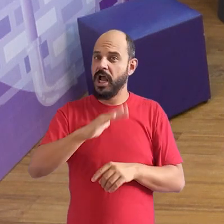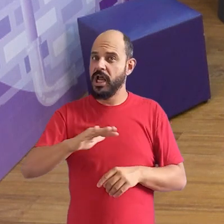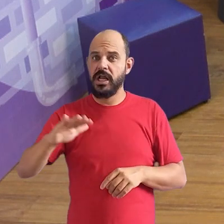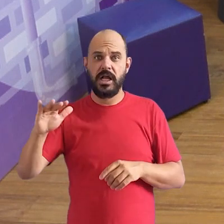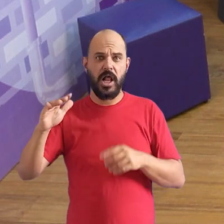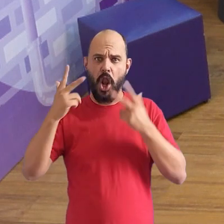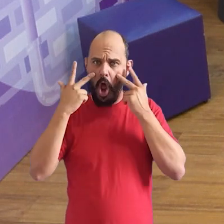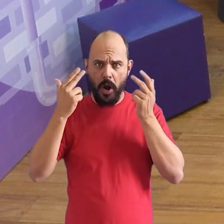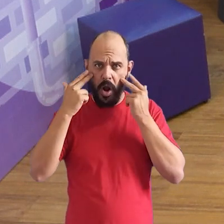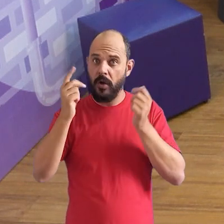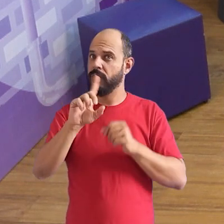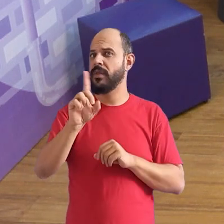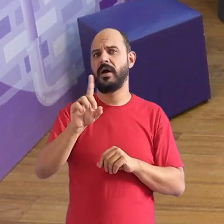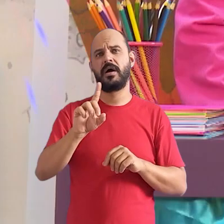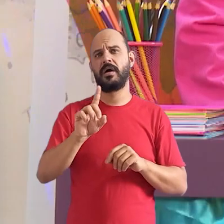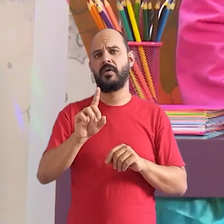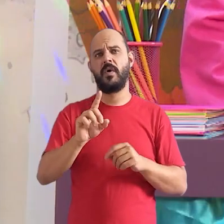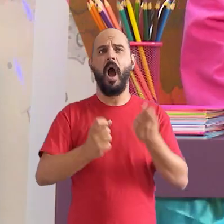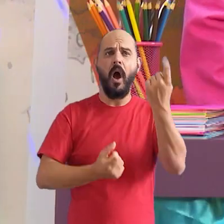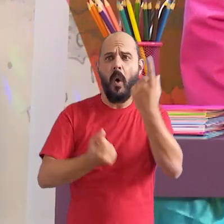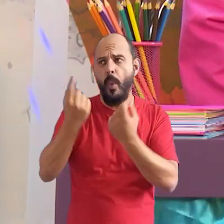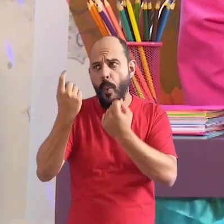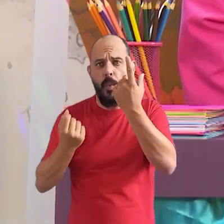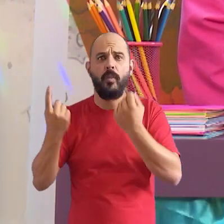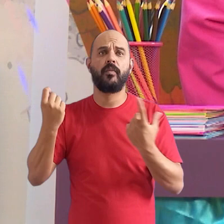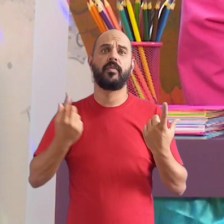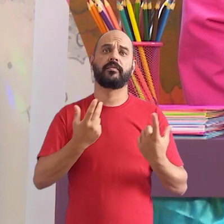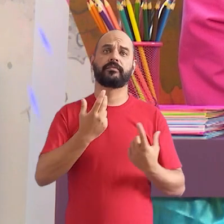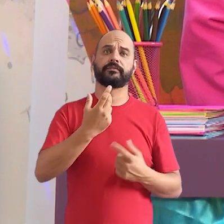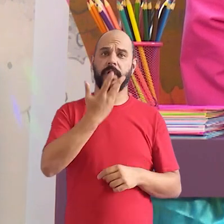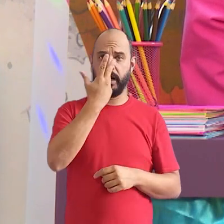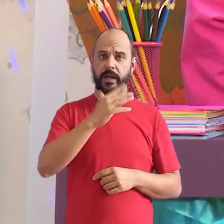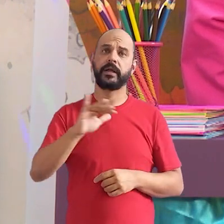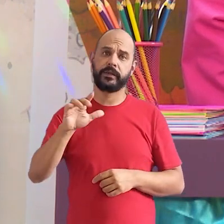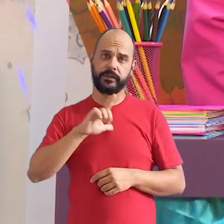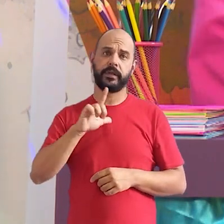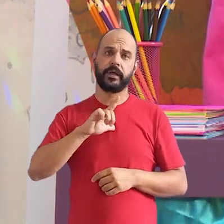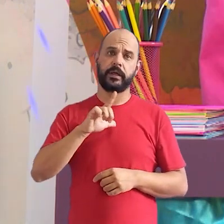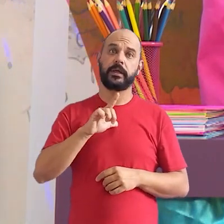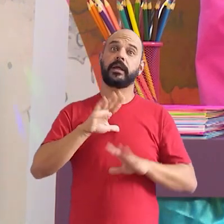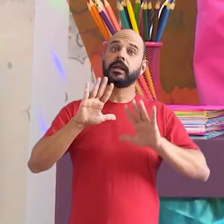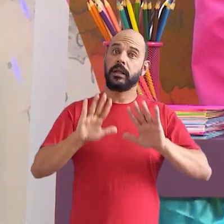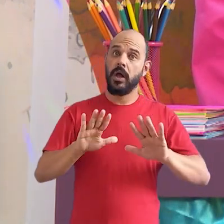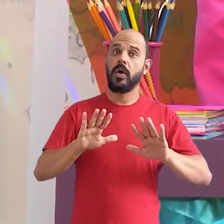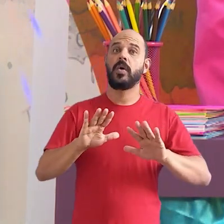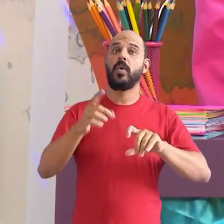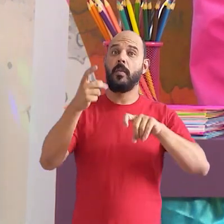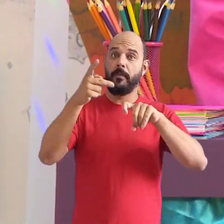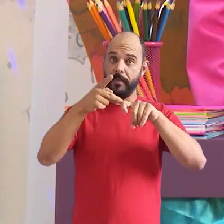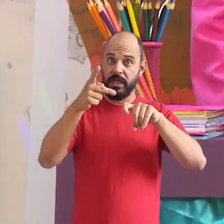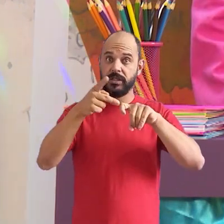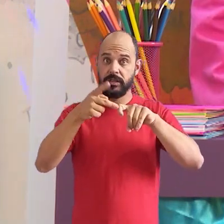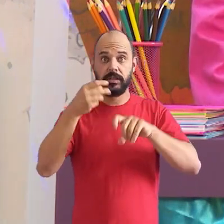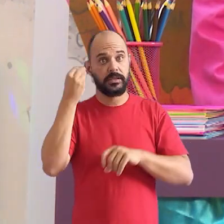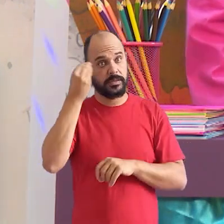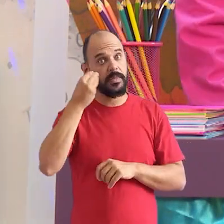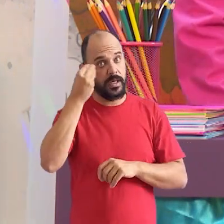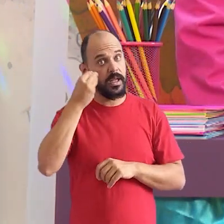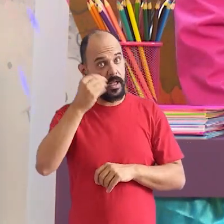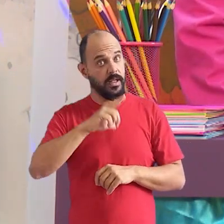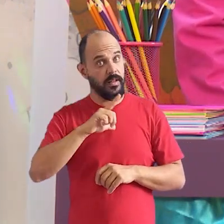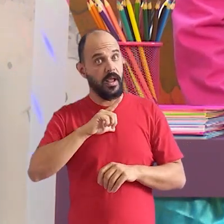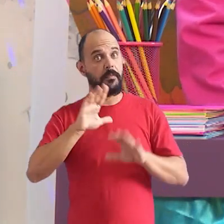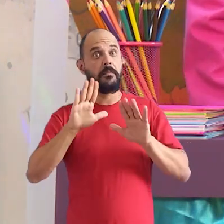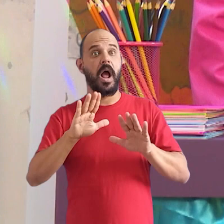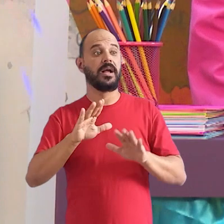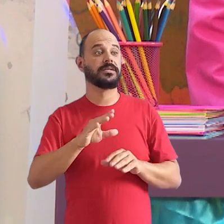comum. Não é bastante, são poucas crianças que têm. Então, às vezes o pediatra tem muita experiência, mas ele também